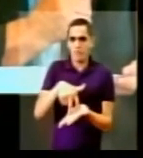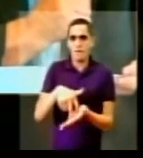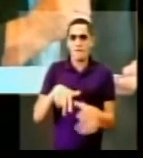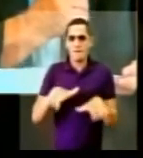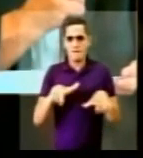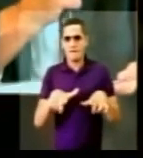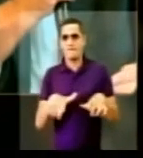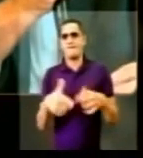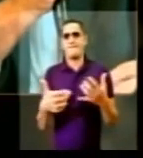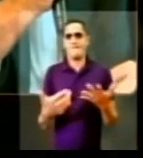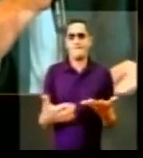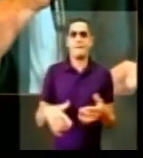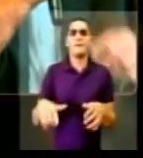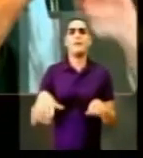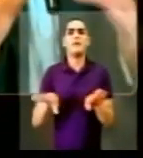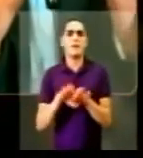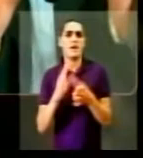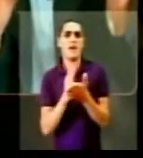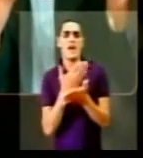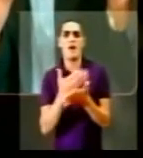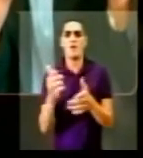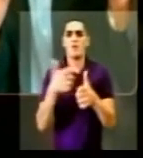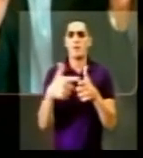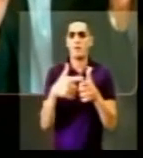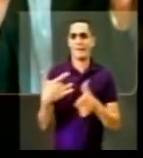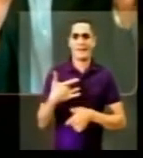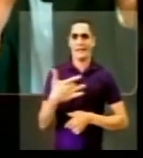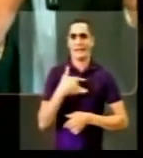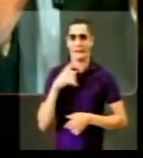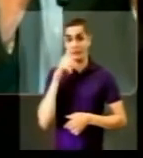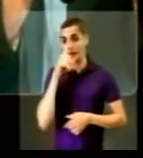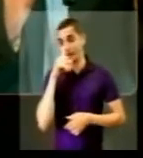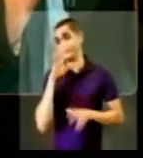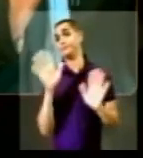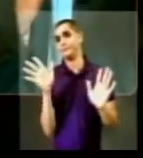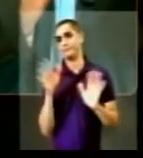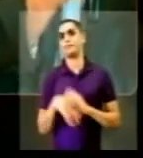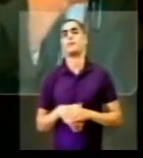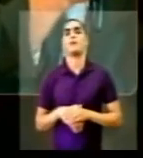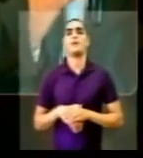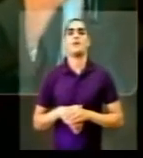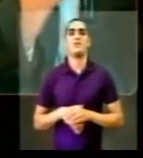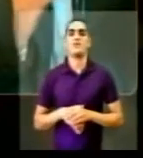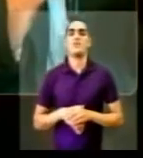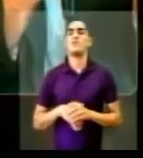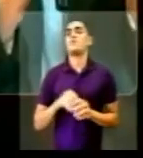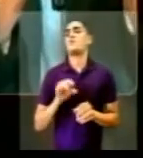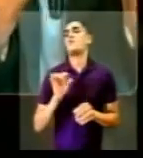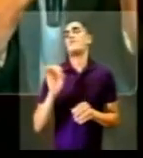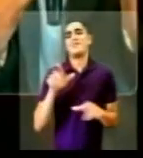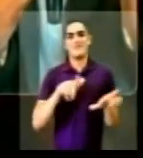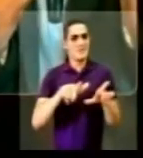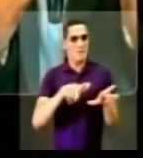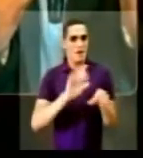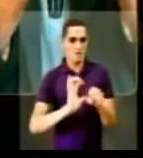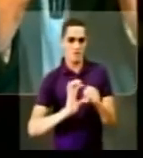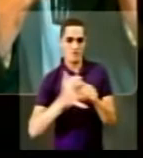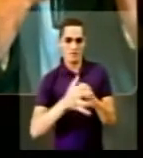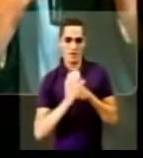com fatores individuais de risco, ou seja, não era só que ele não mexe com Covid, só, mas ele